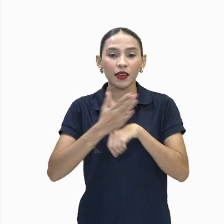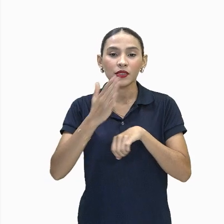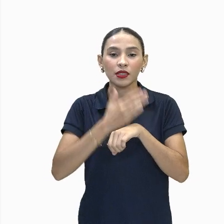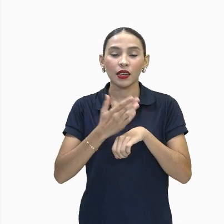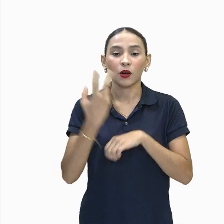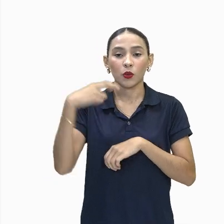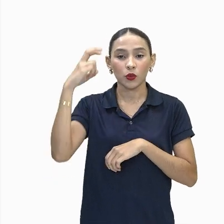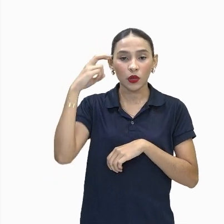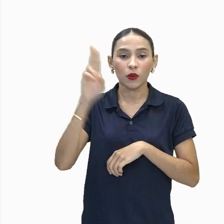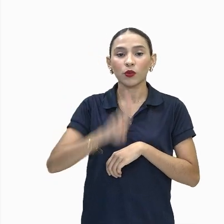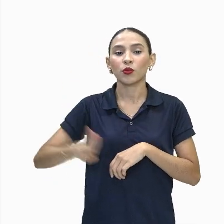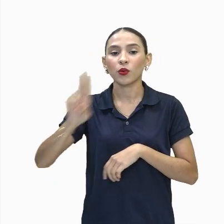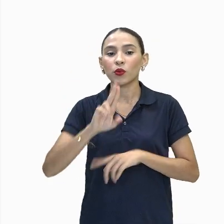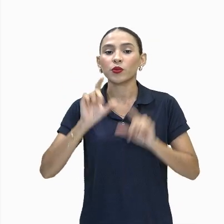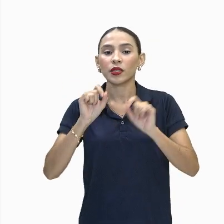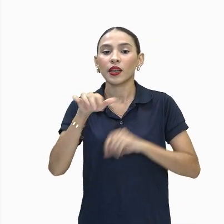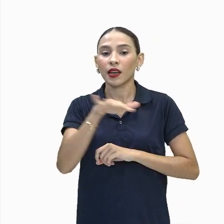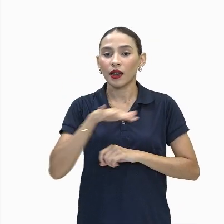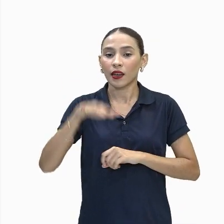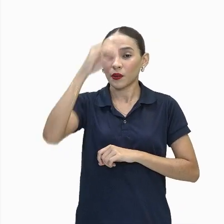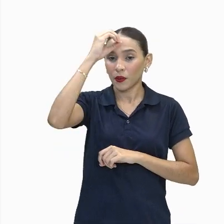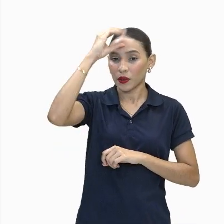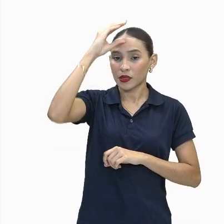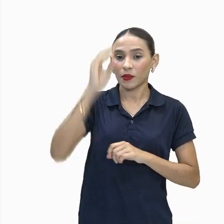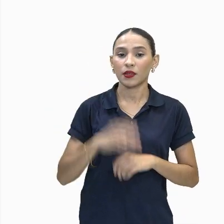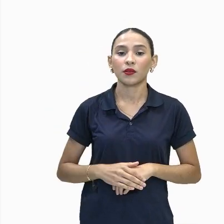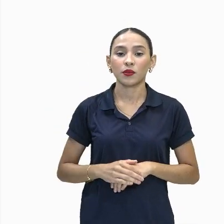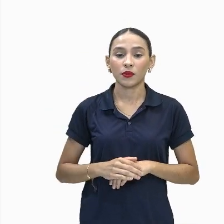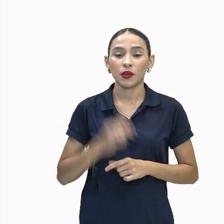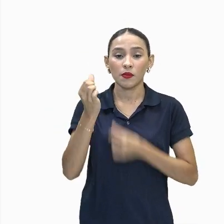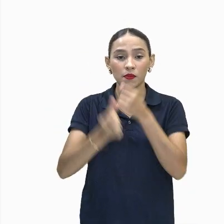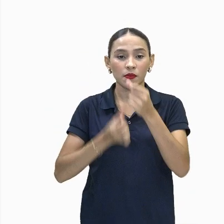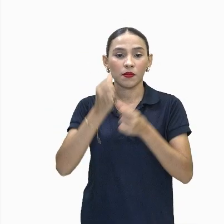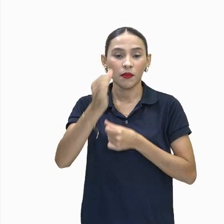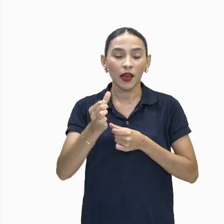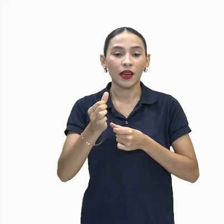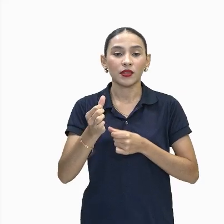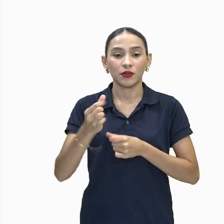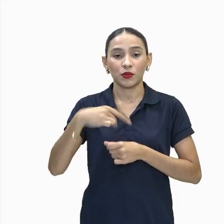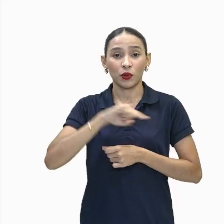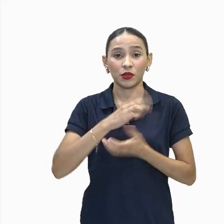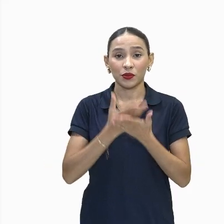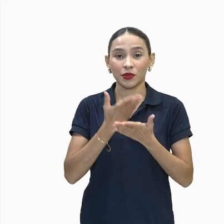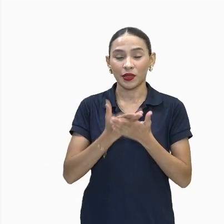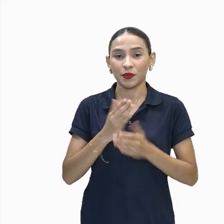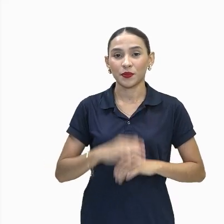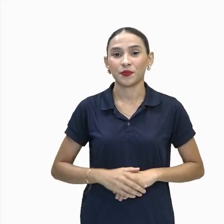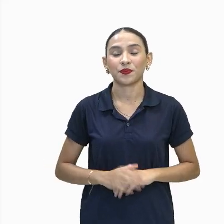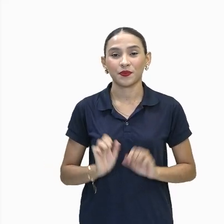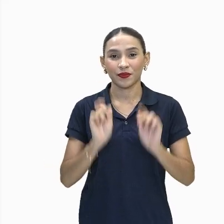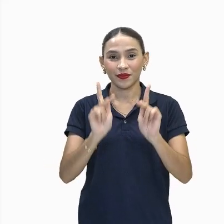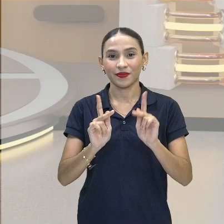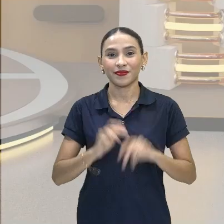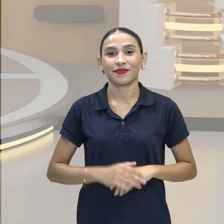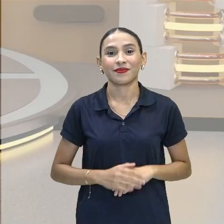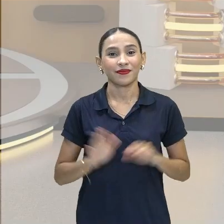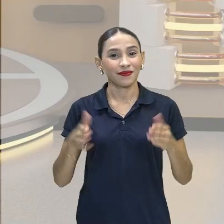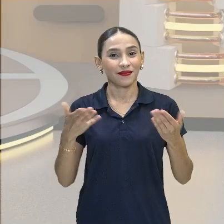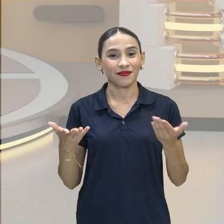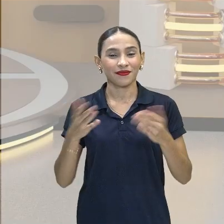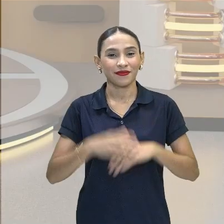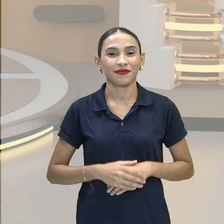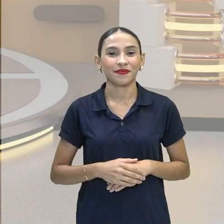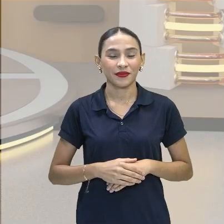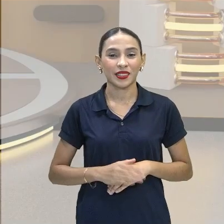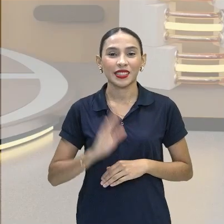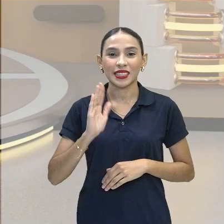para uso nas áreas de conhecimento neste bimestre trabalhado. Ok? Então,